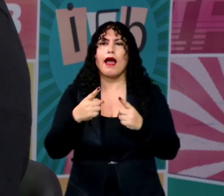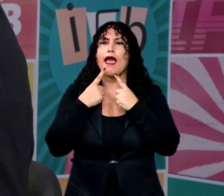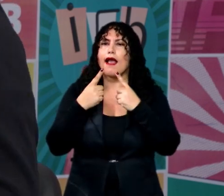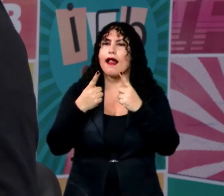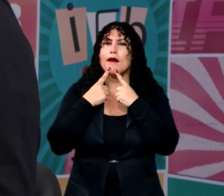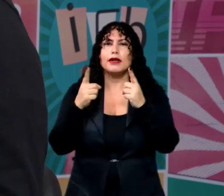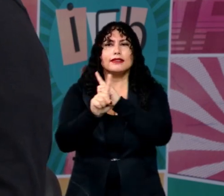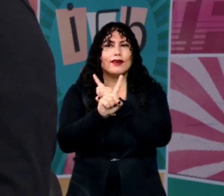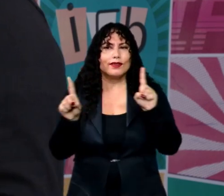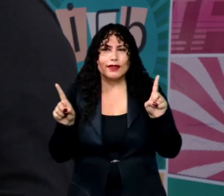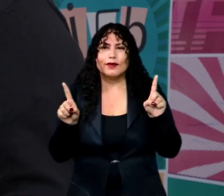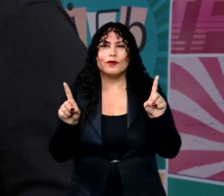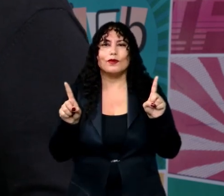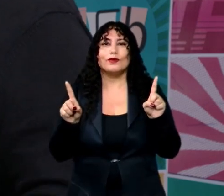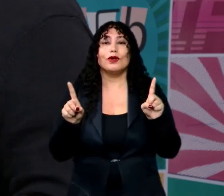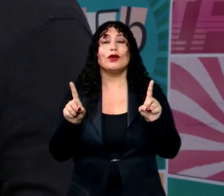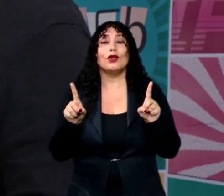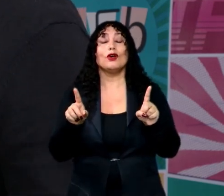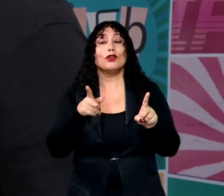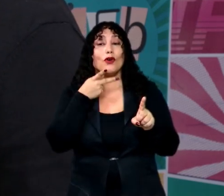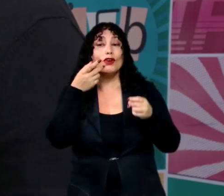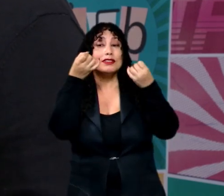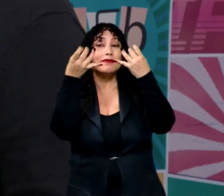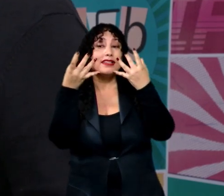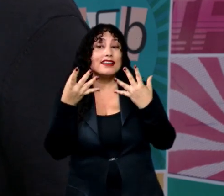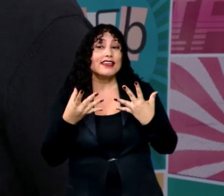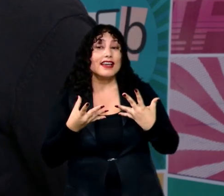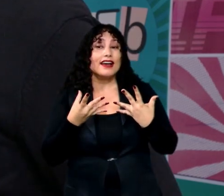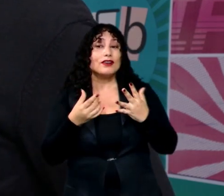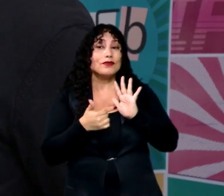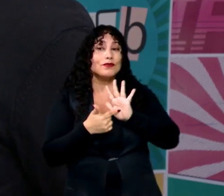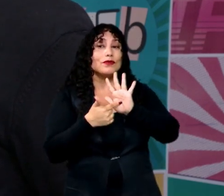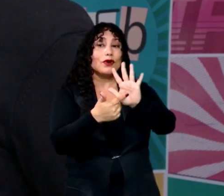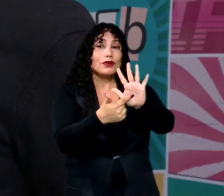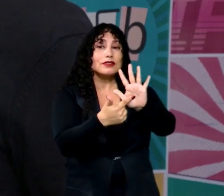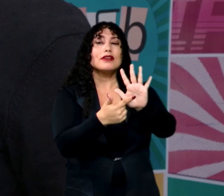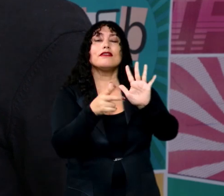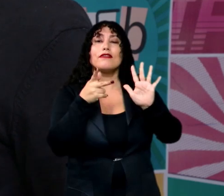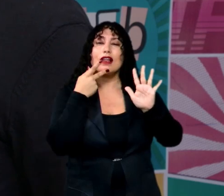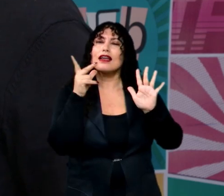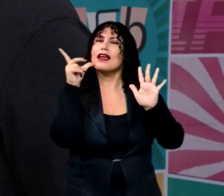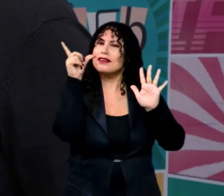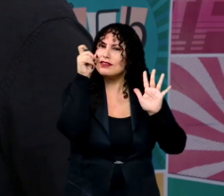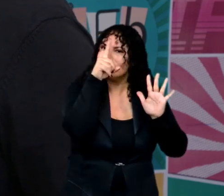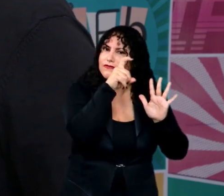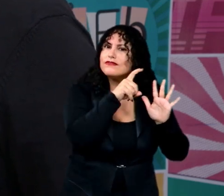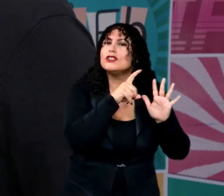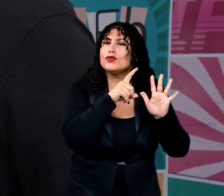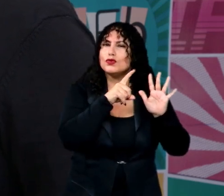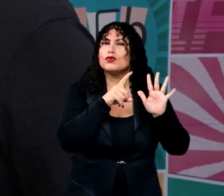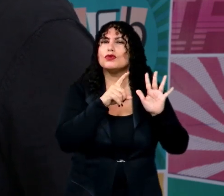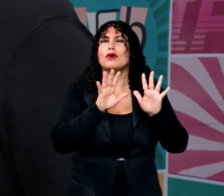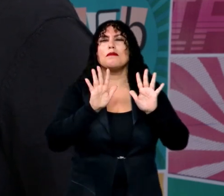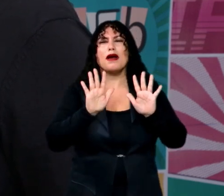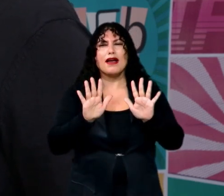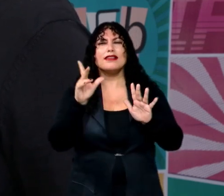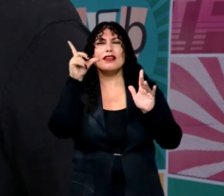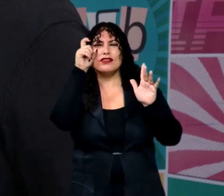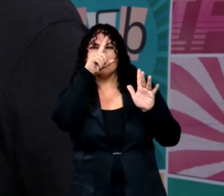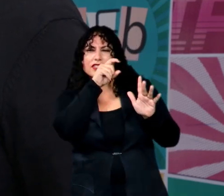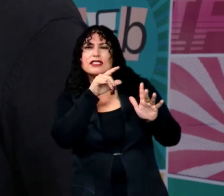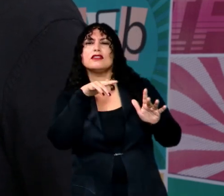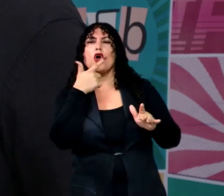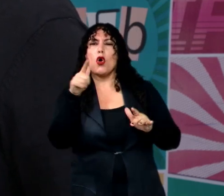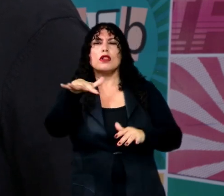reclamação. Eu tô justamente falando, mostrando e dizendo o tanto que é difícil. Ah, mas é difícil em outras áreas